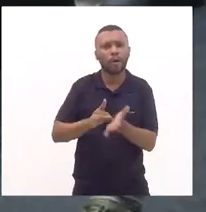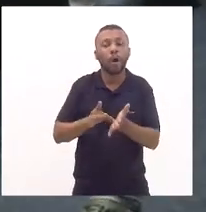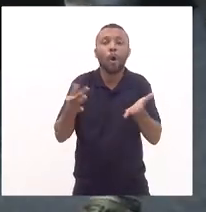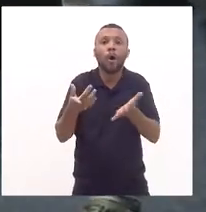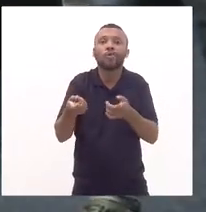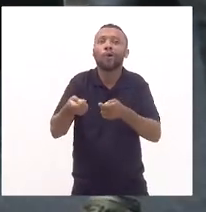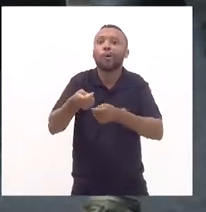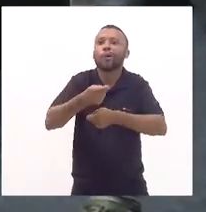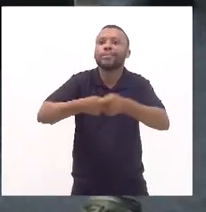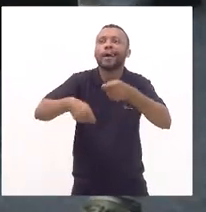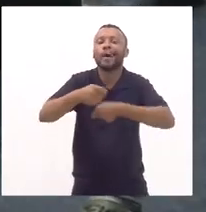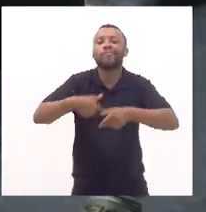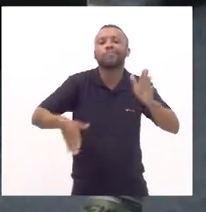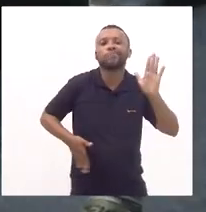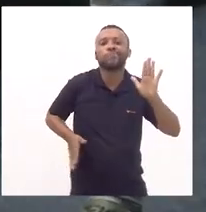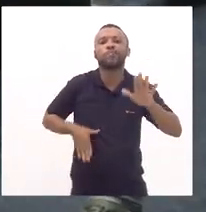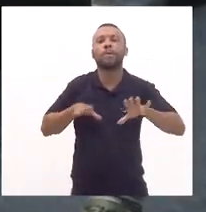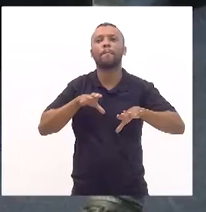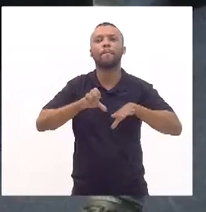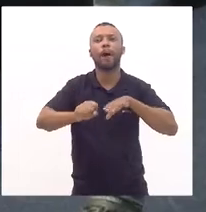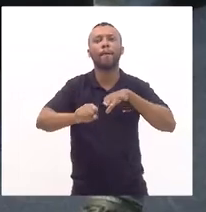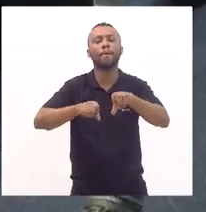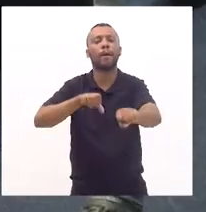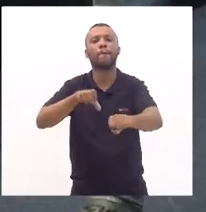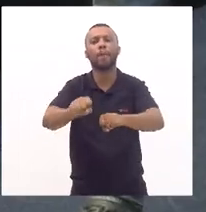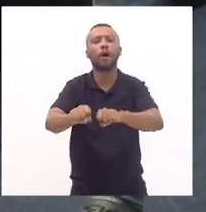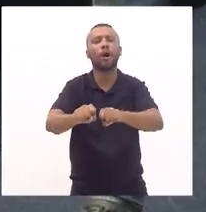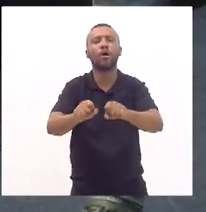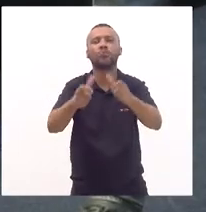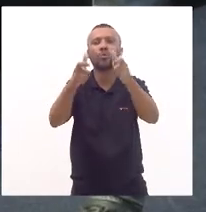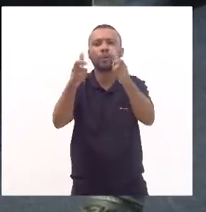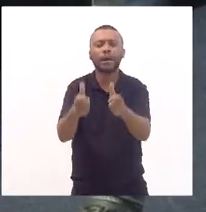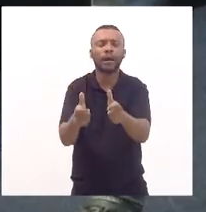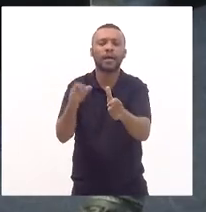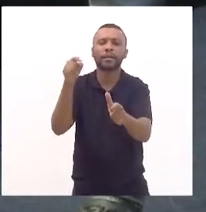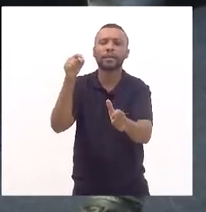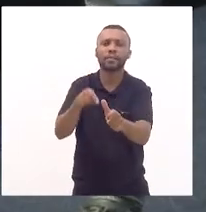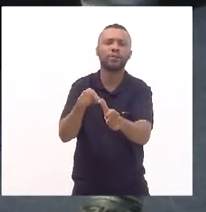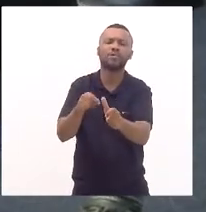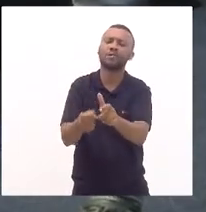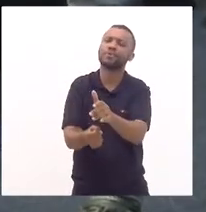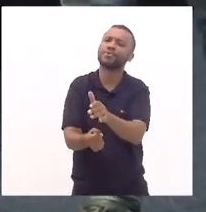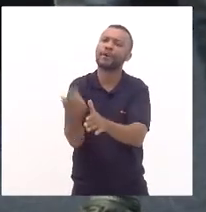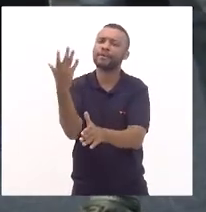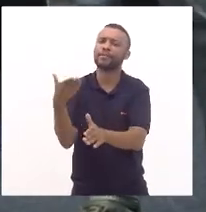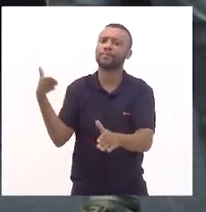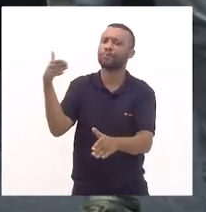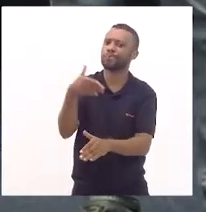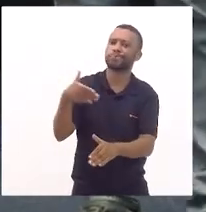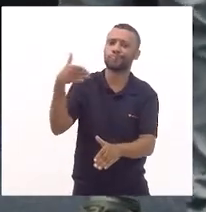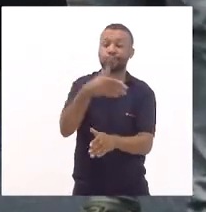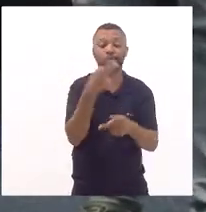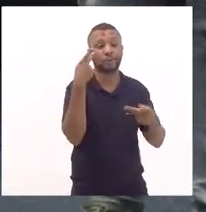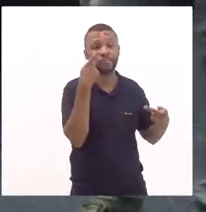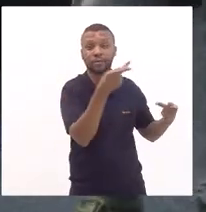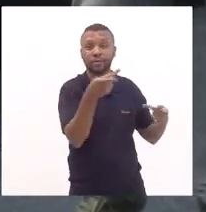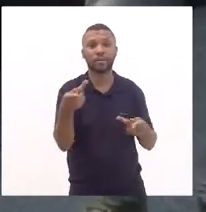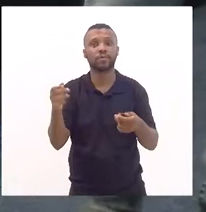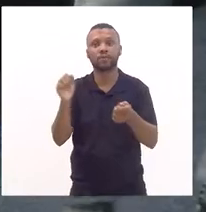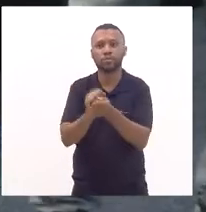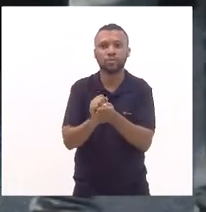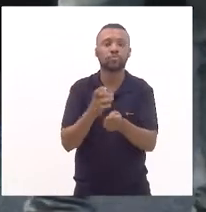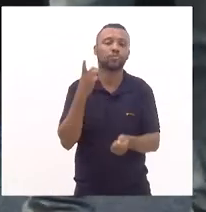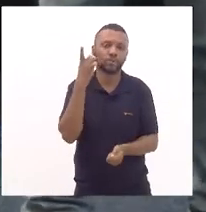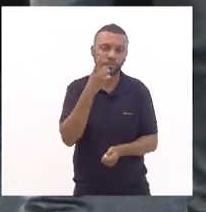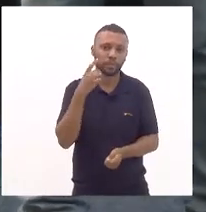tráfico tomou conta, senhor presidente. Tomou conta de um local que eu fui diversas vezes ali, estive com esse secretário e deputado